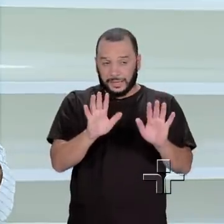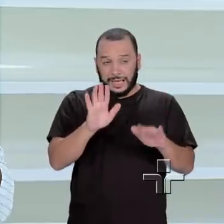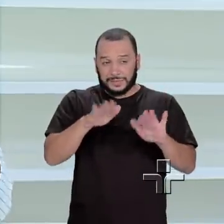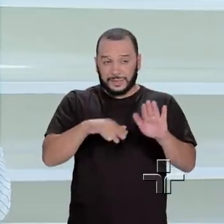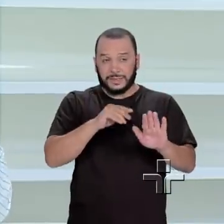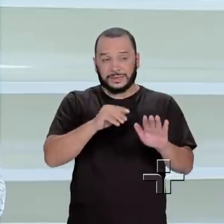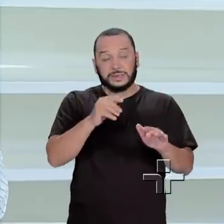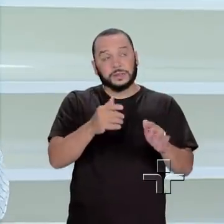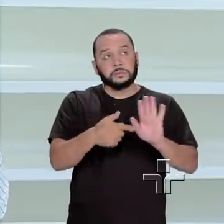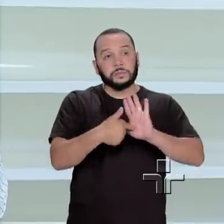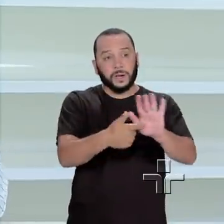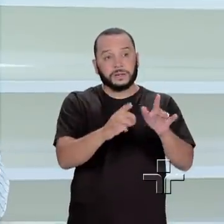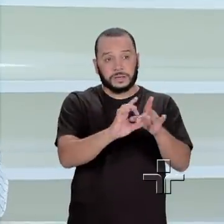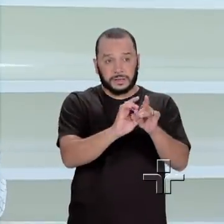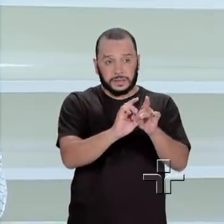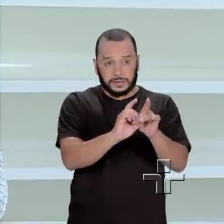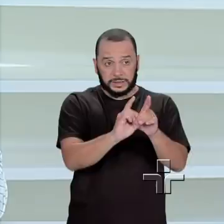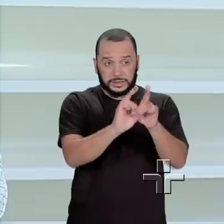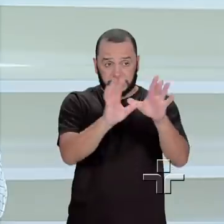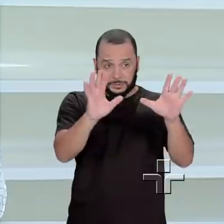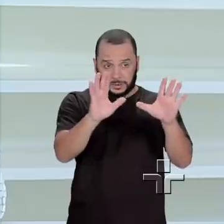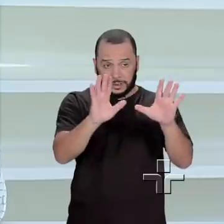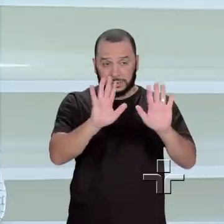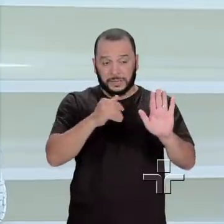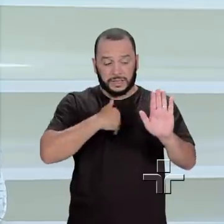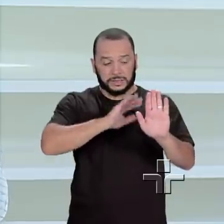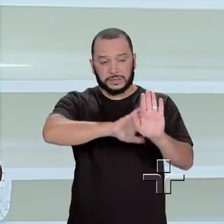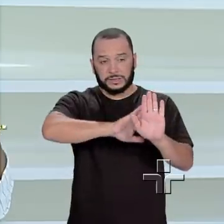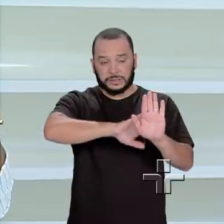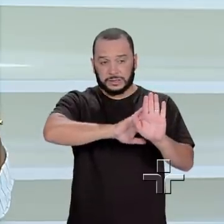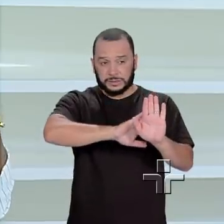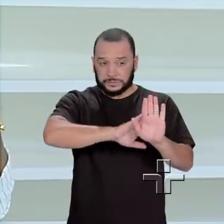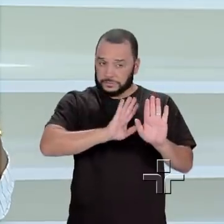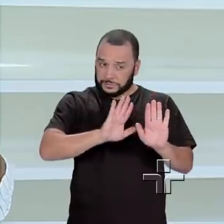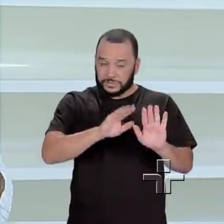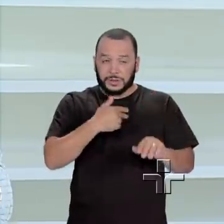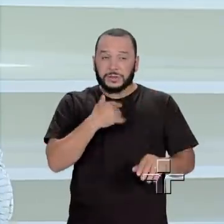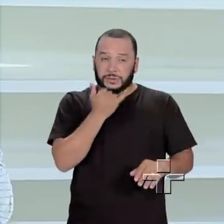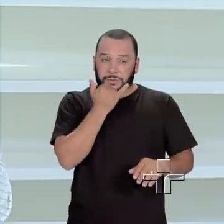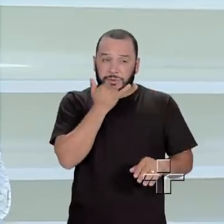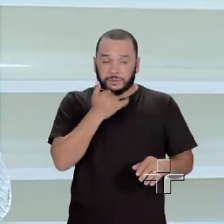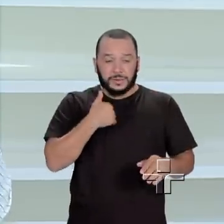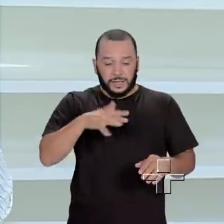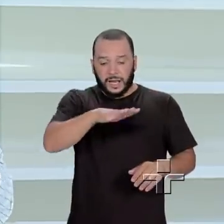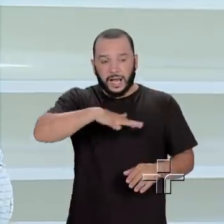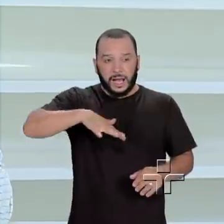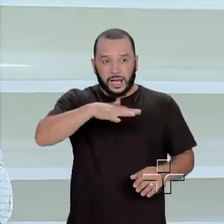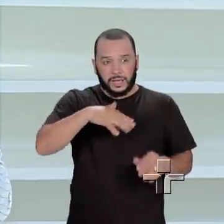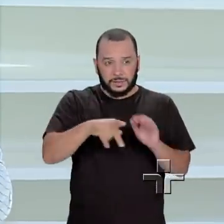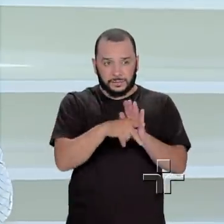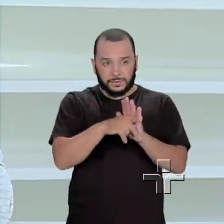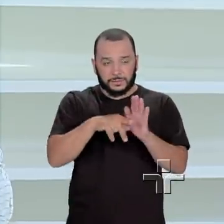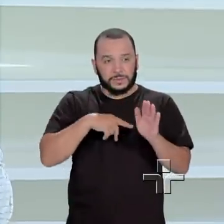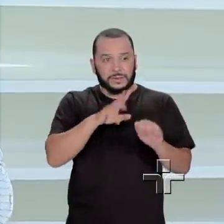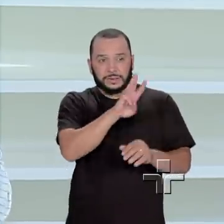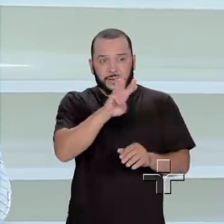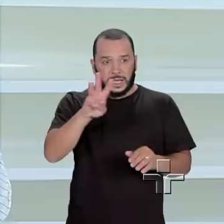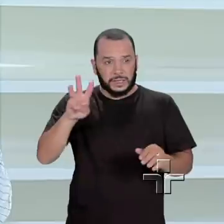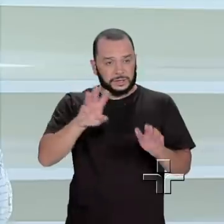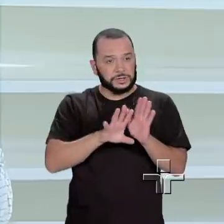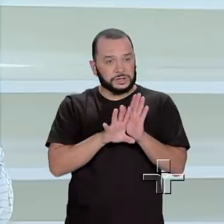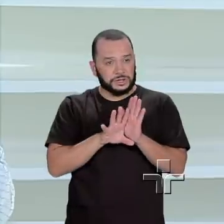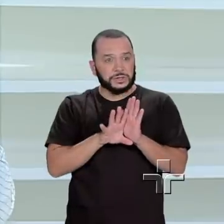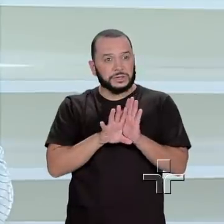se olhamos os sites de busca, muitas vezes eles reproduzem o sistema patriarcal, machista